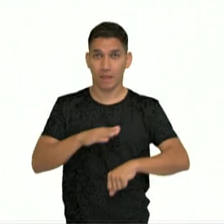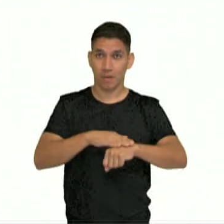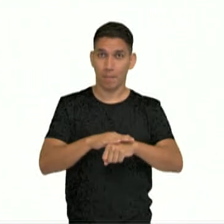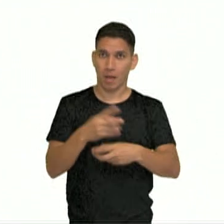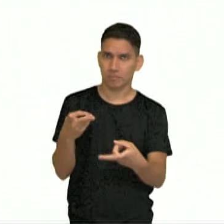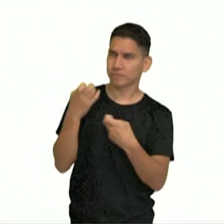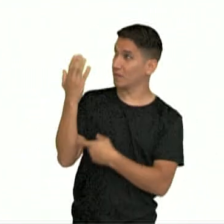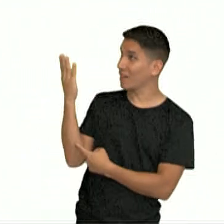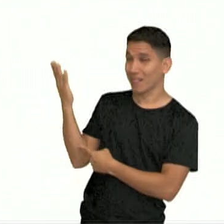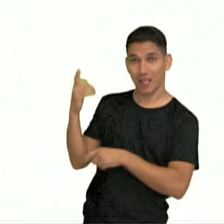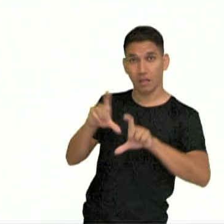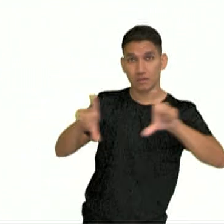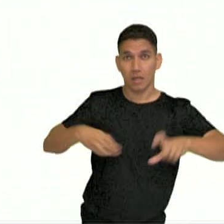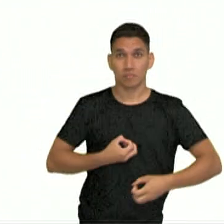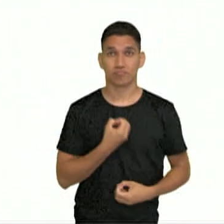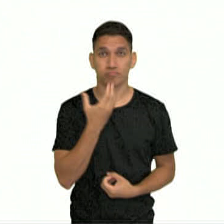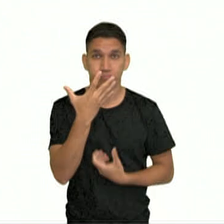esta